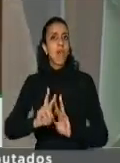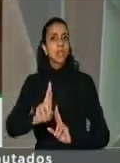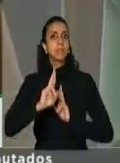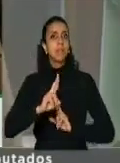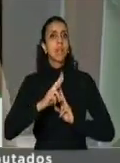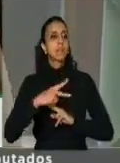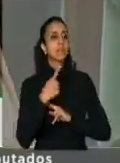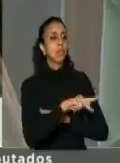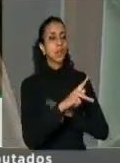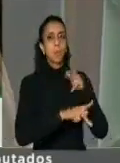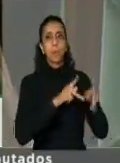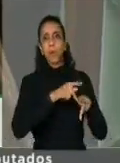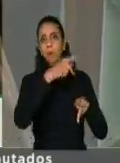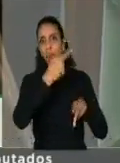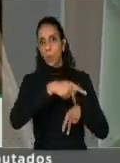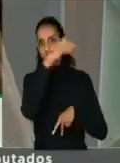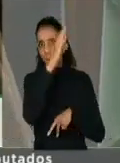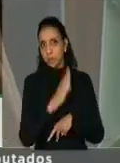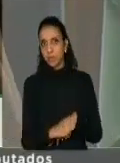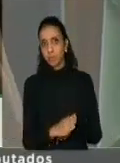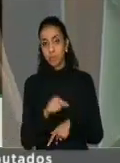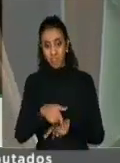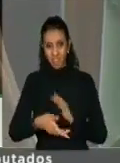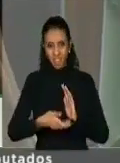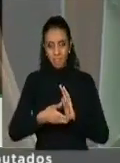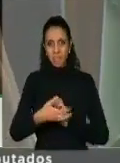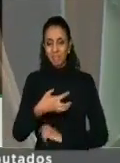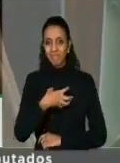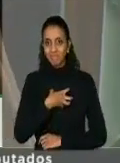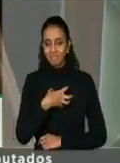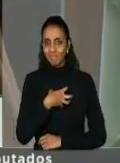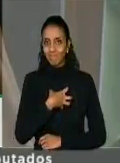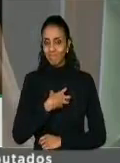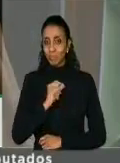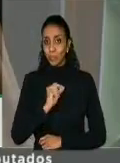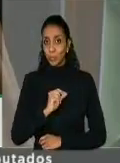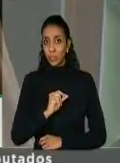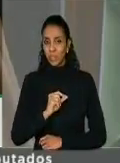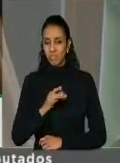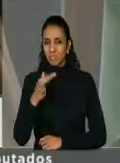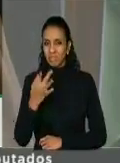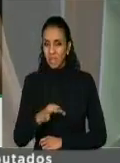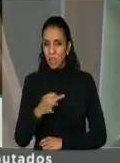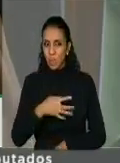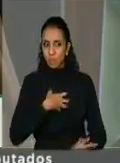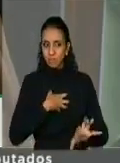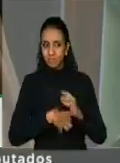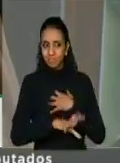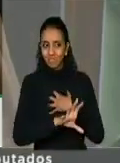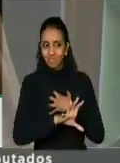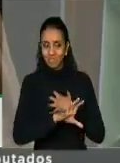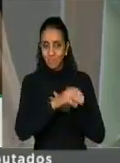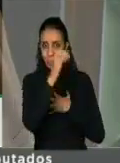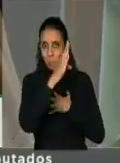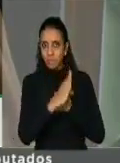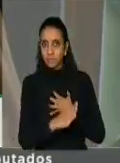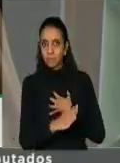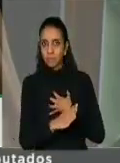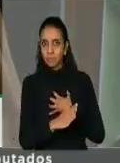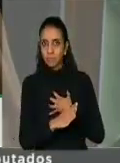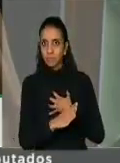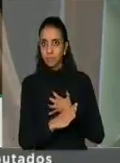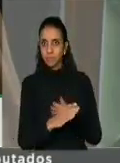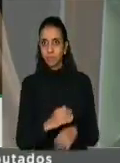povo brasileiro e deve sentir as dores da sua nação e tudo que ele